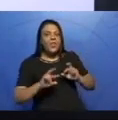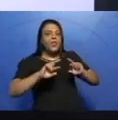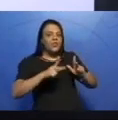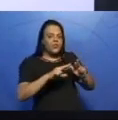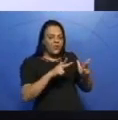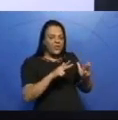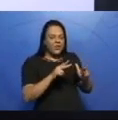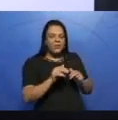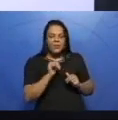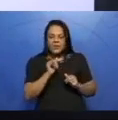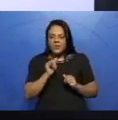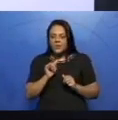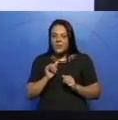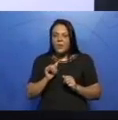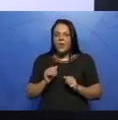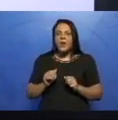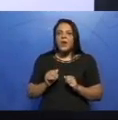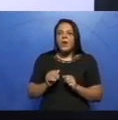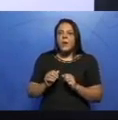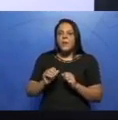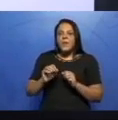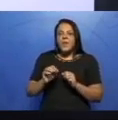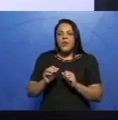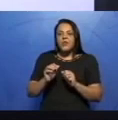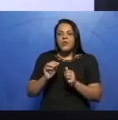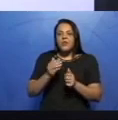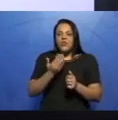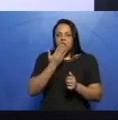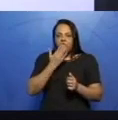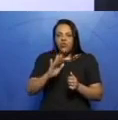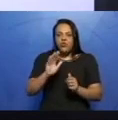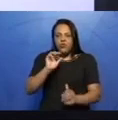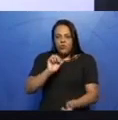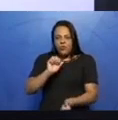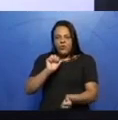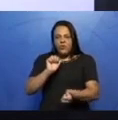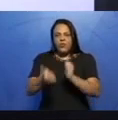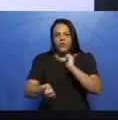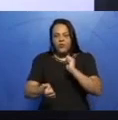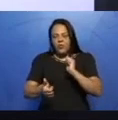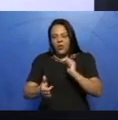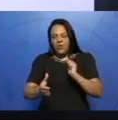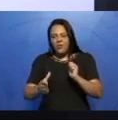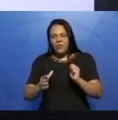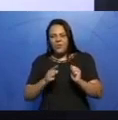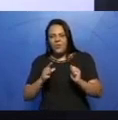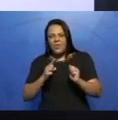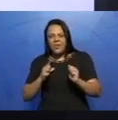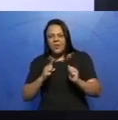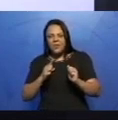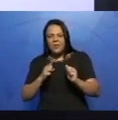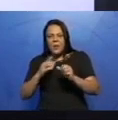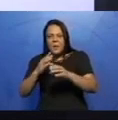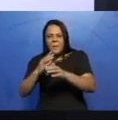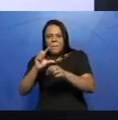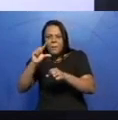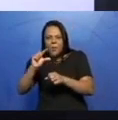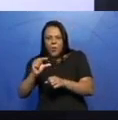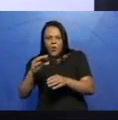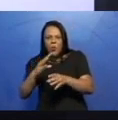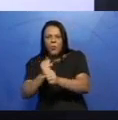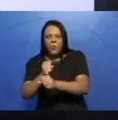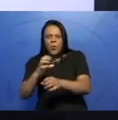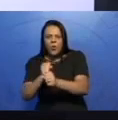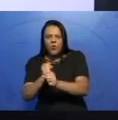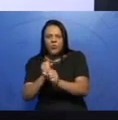baixa pontuação no fim do turno. Então, vocês viram a diferença? Despencar para baixa pontuação. Despencar já dá